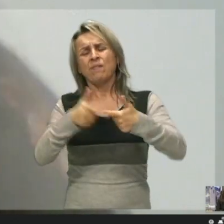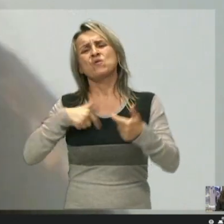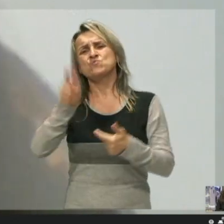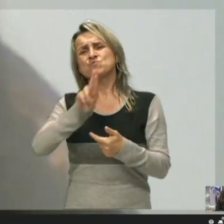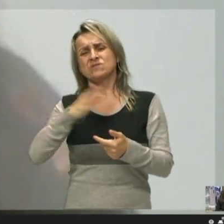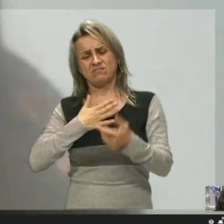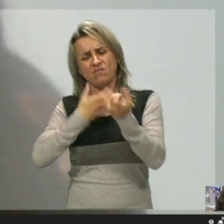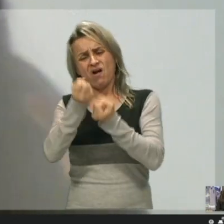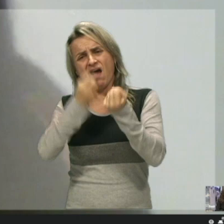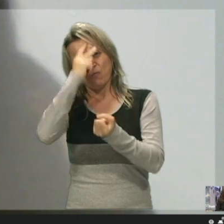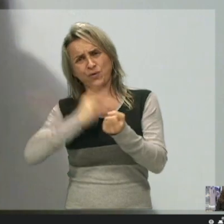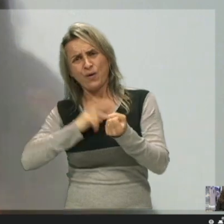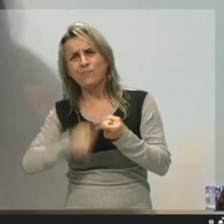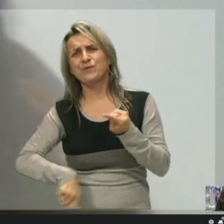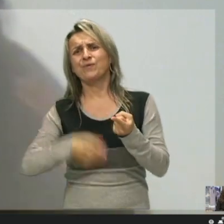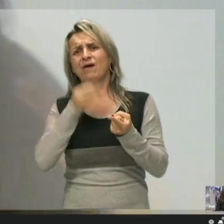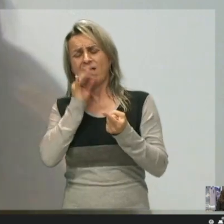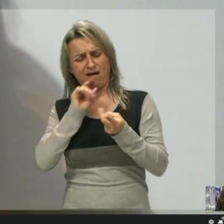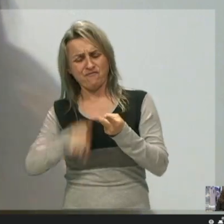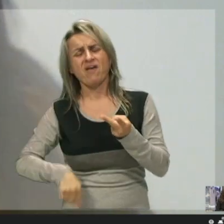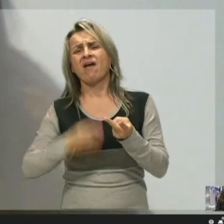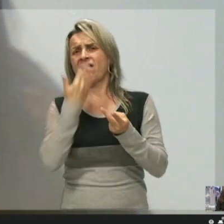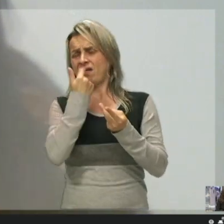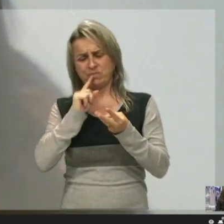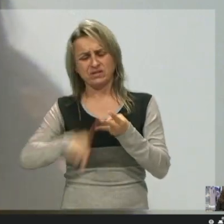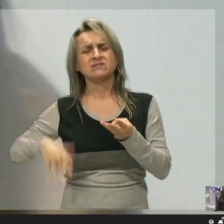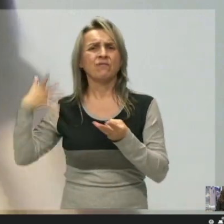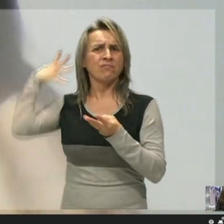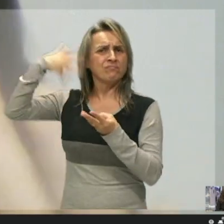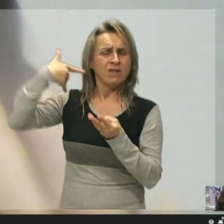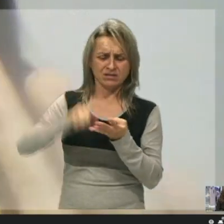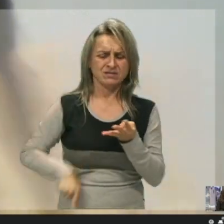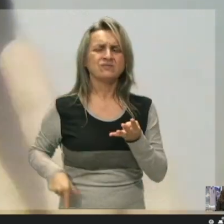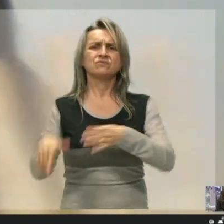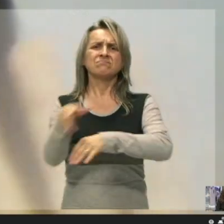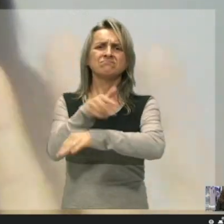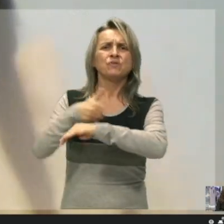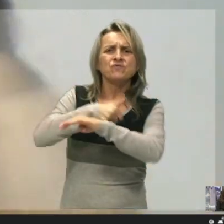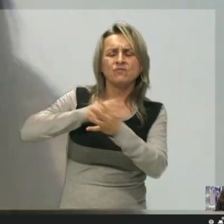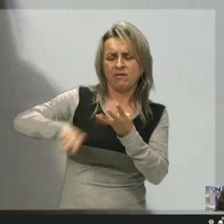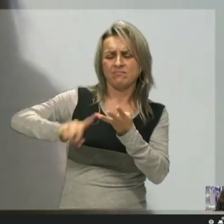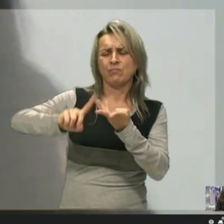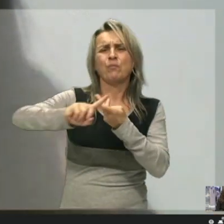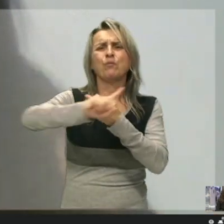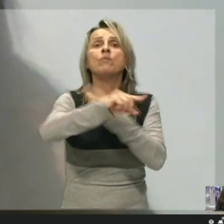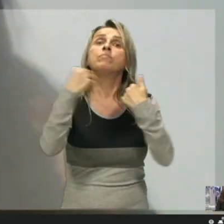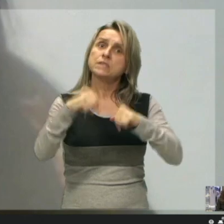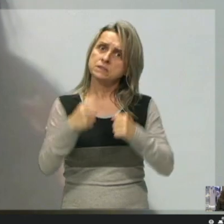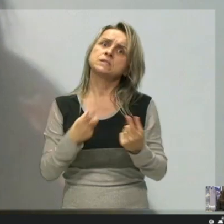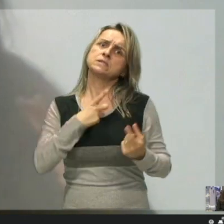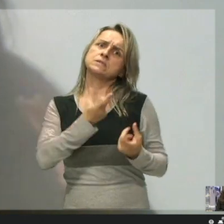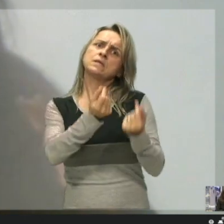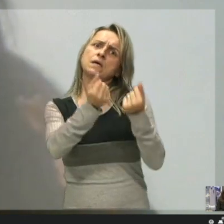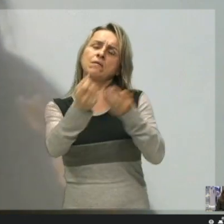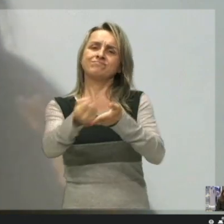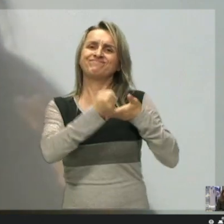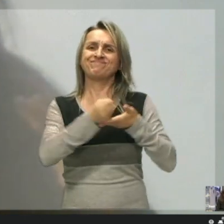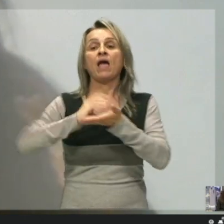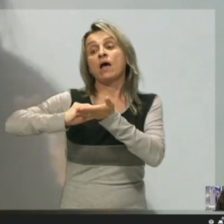material, palestrante. São essas questões administrativas que eu digo, porque eu acho que as secretarias do poder público têm que